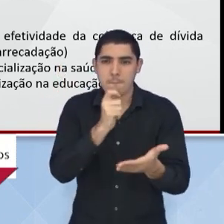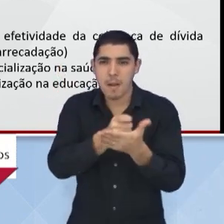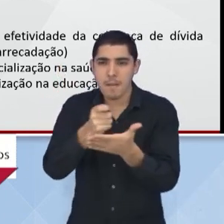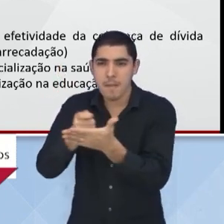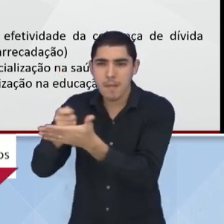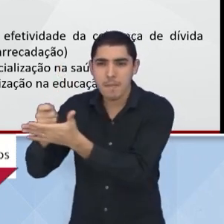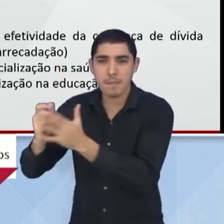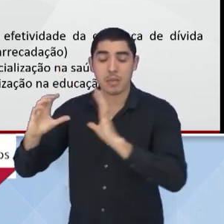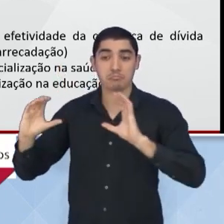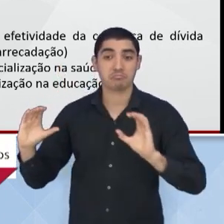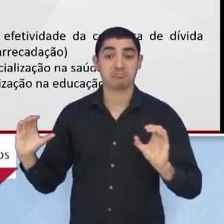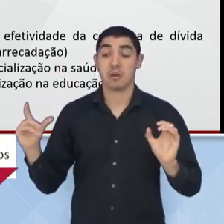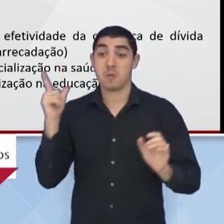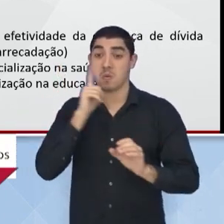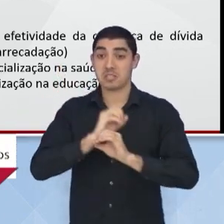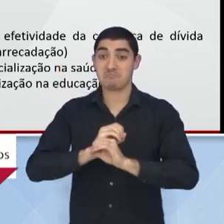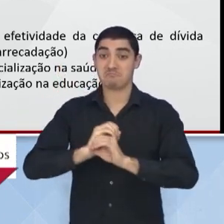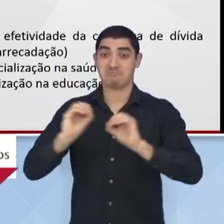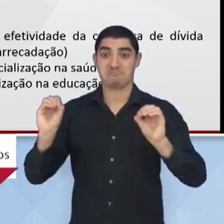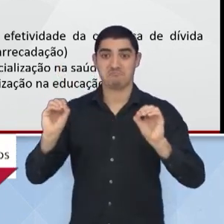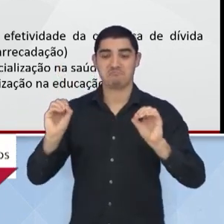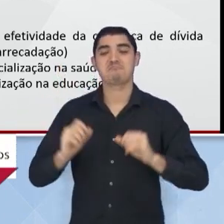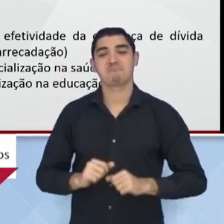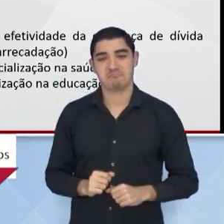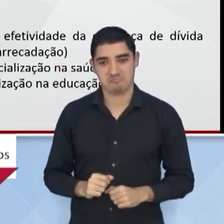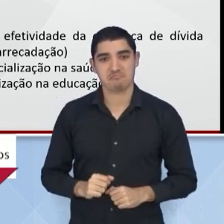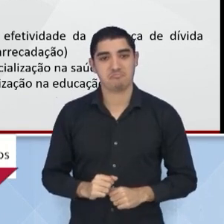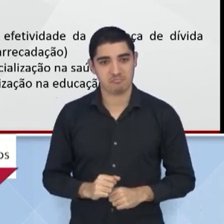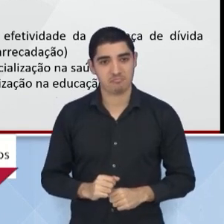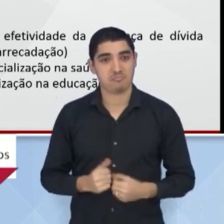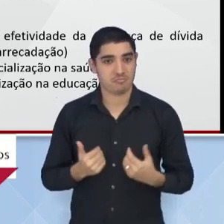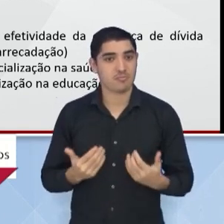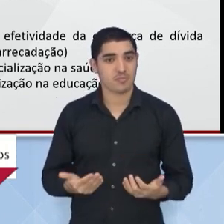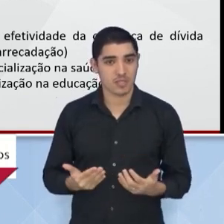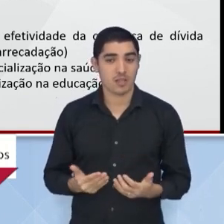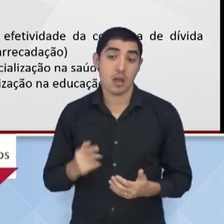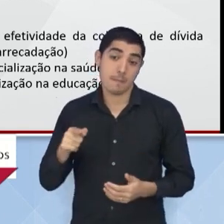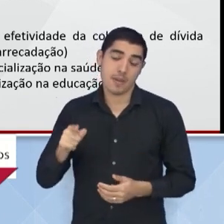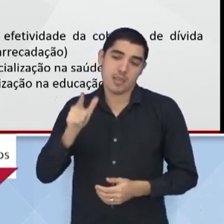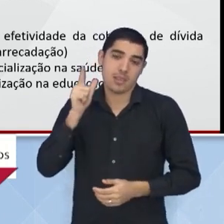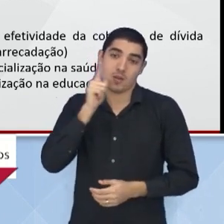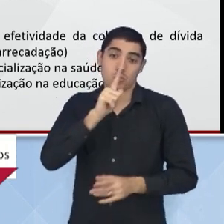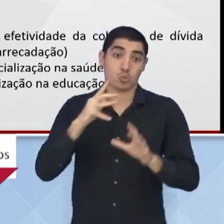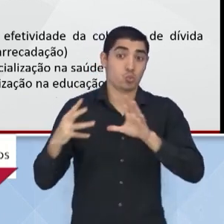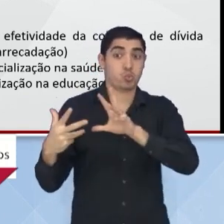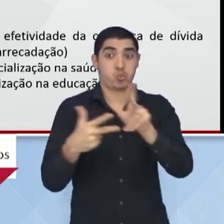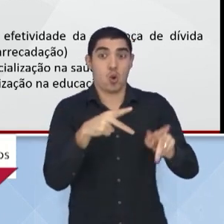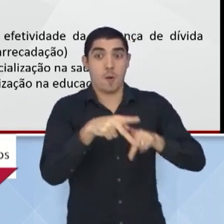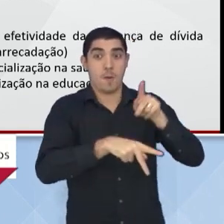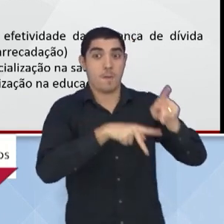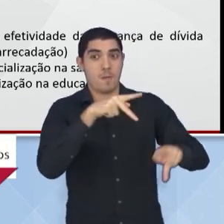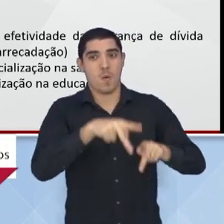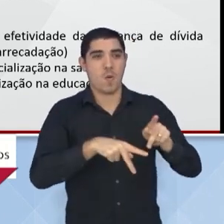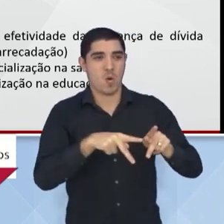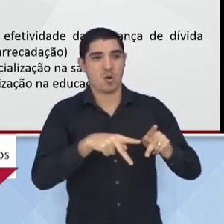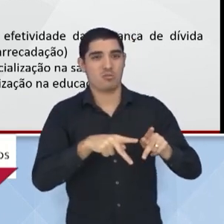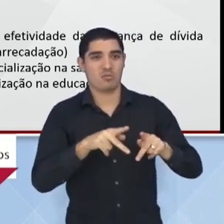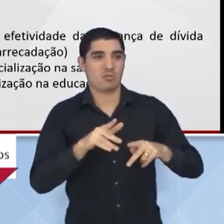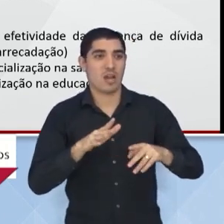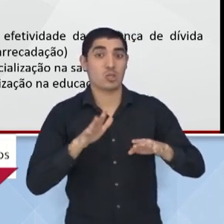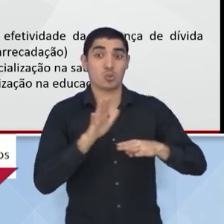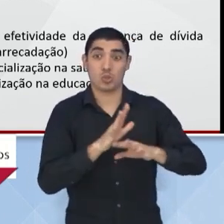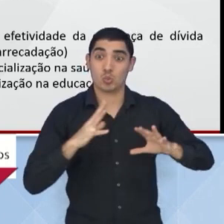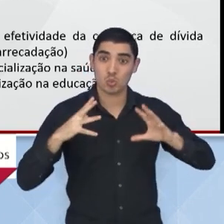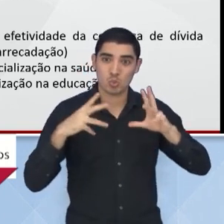de vaga em creche né mesmo não conseguindo atender toda a população eles tentam aí fazer